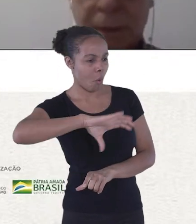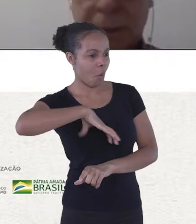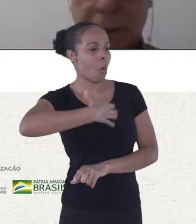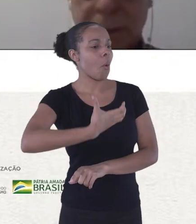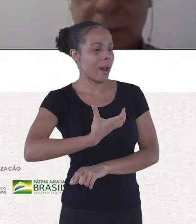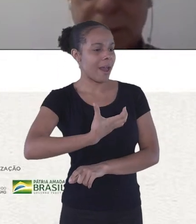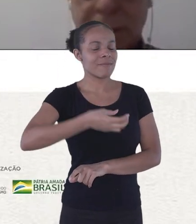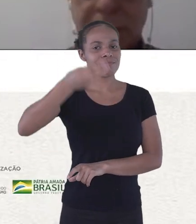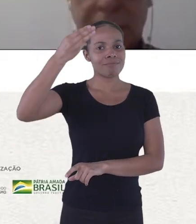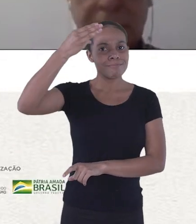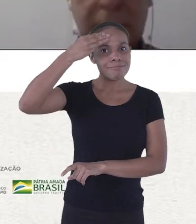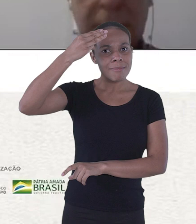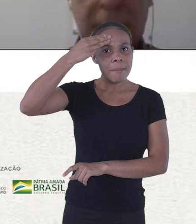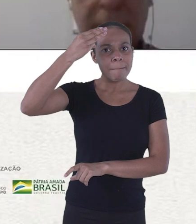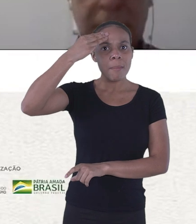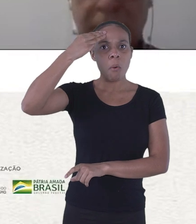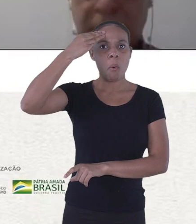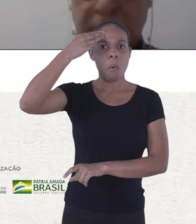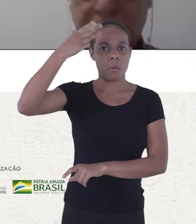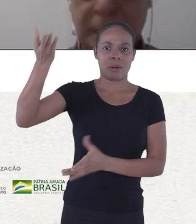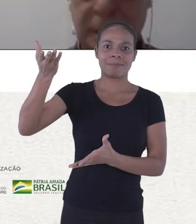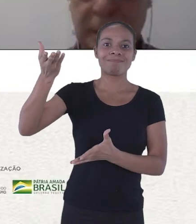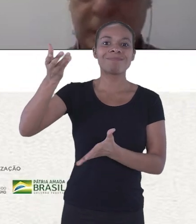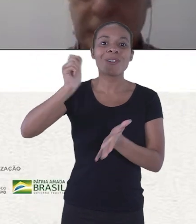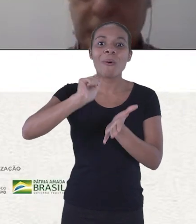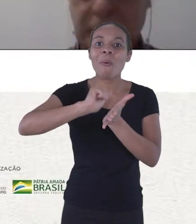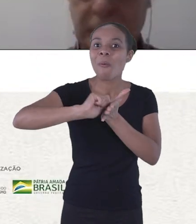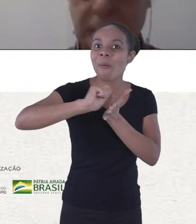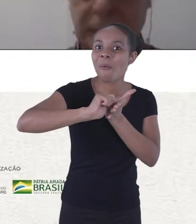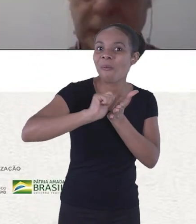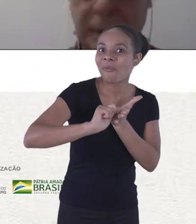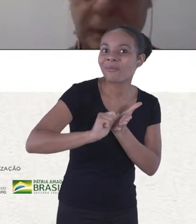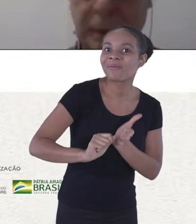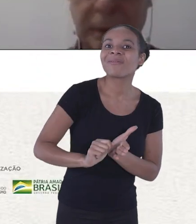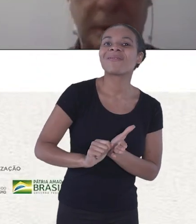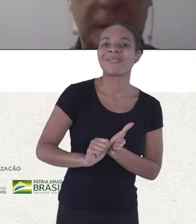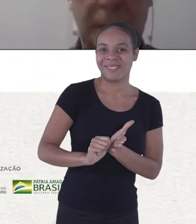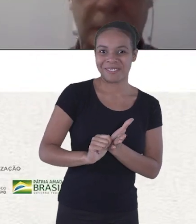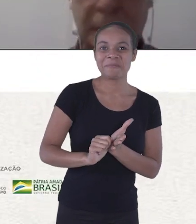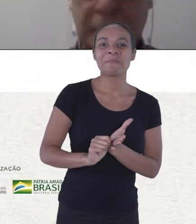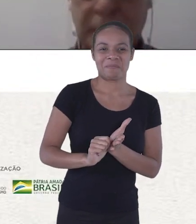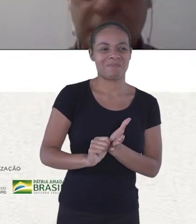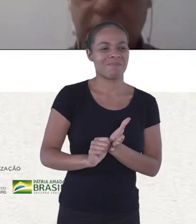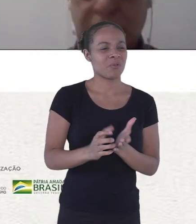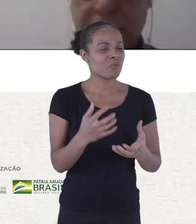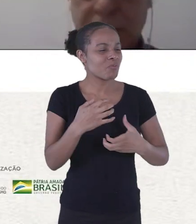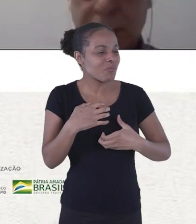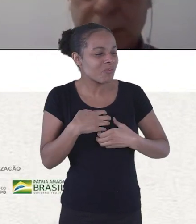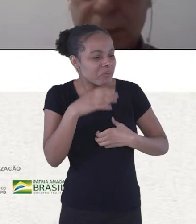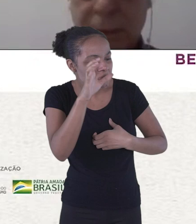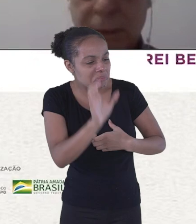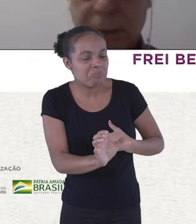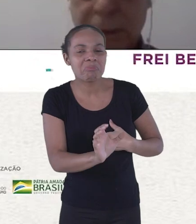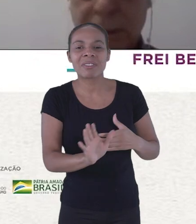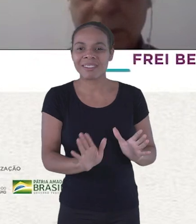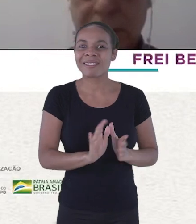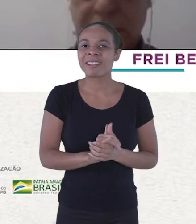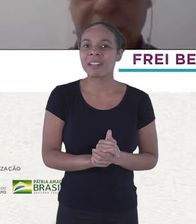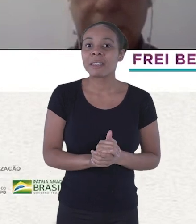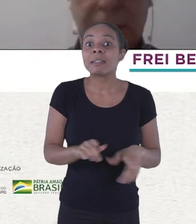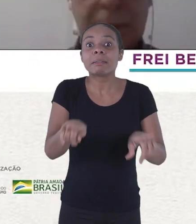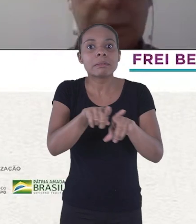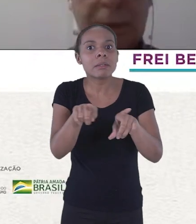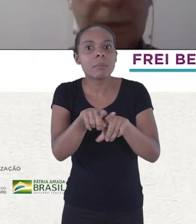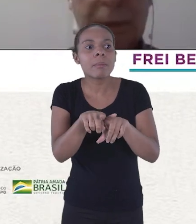essas suas memórias no campo e na forma que foi colocada, o mais importante é a lição